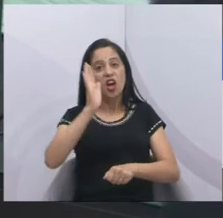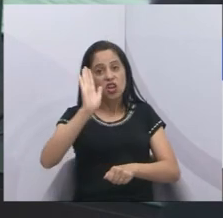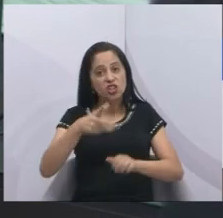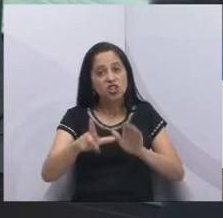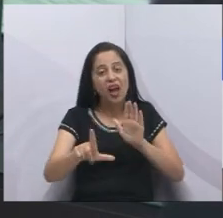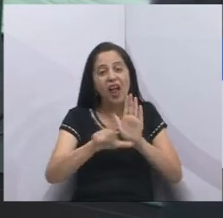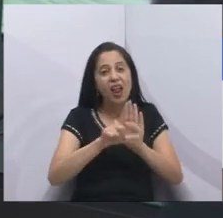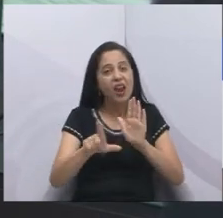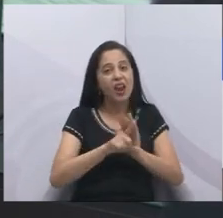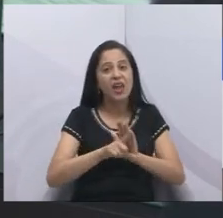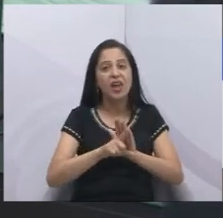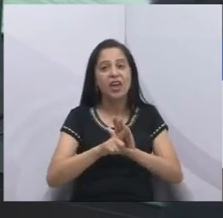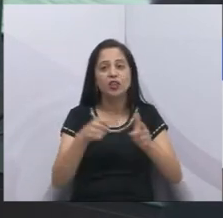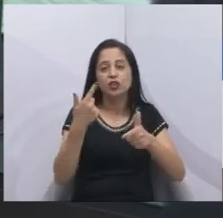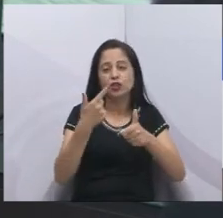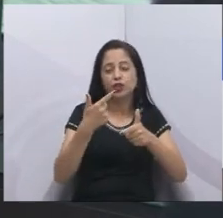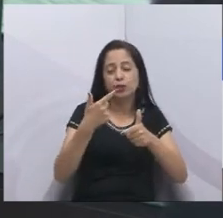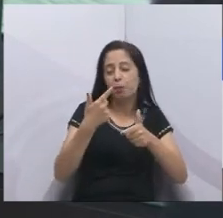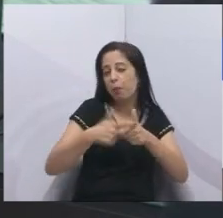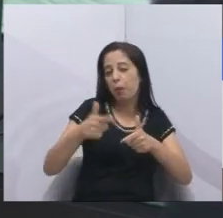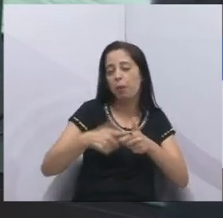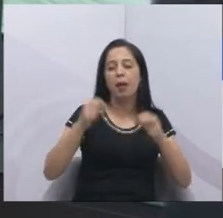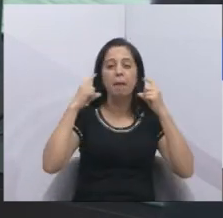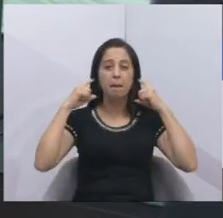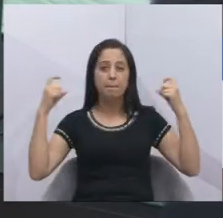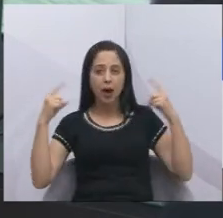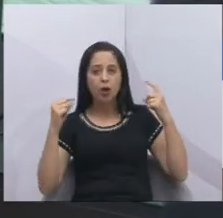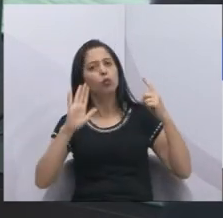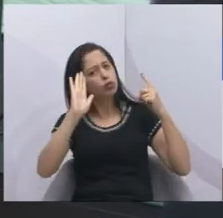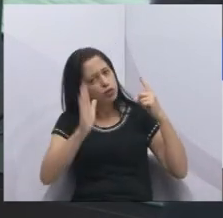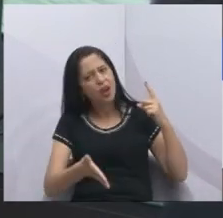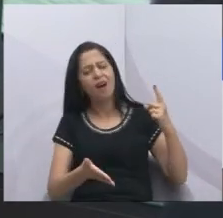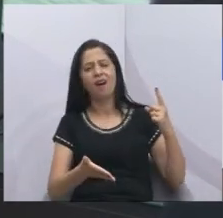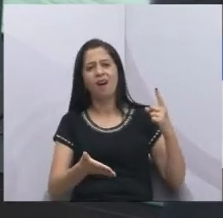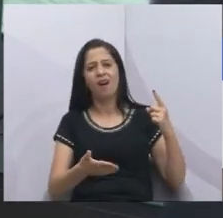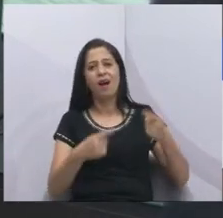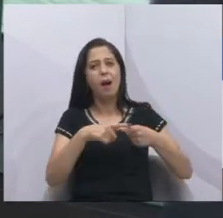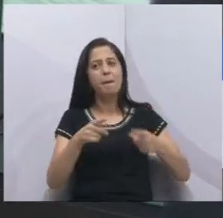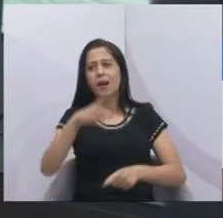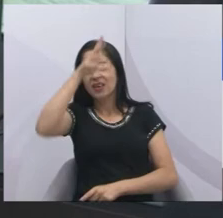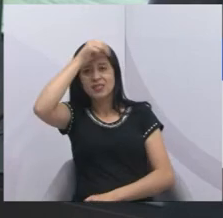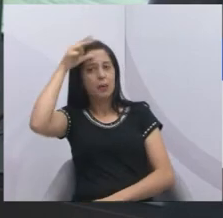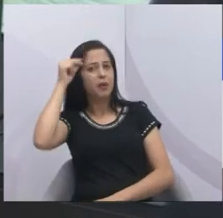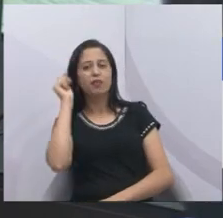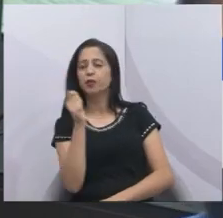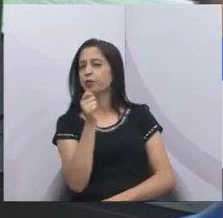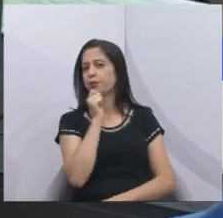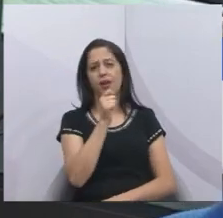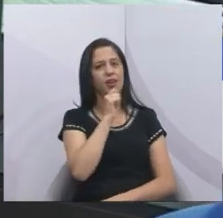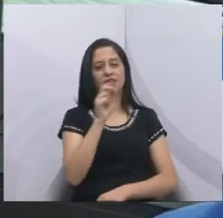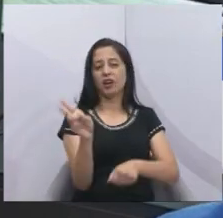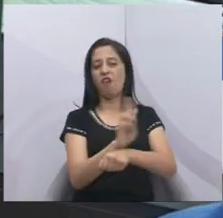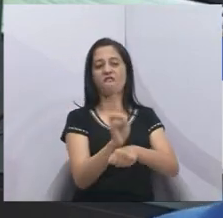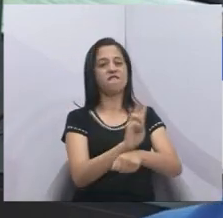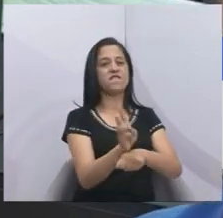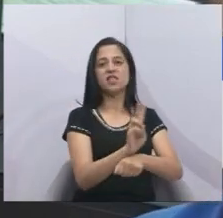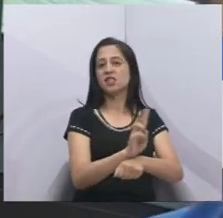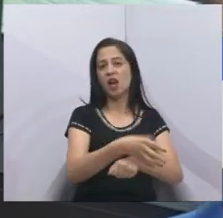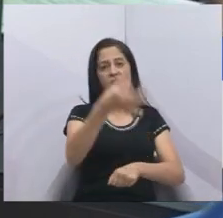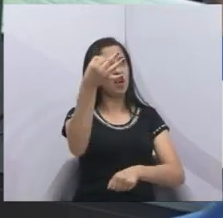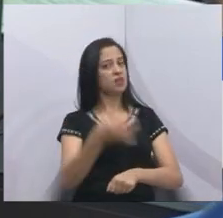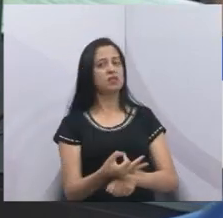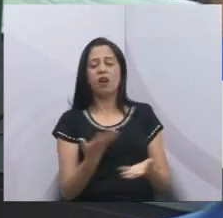de perturbação ao sossego público. O que a prefeitura não faz é criar um aparato forte de fiscalização